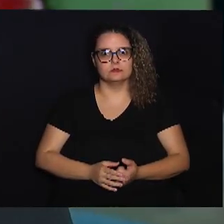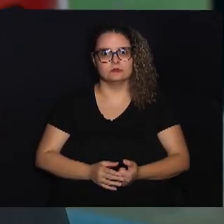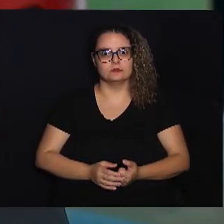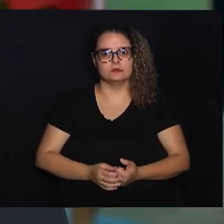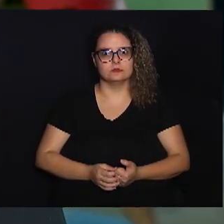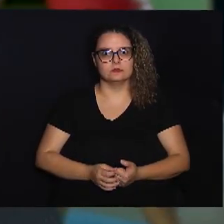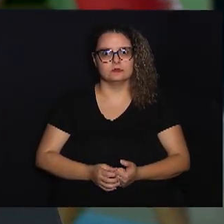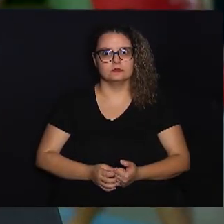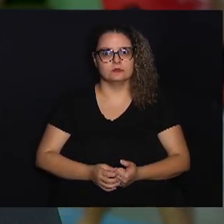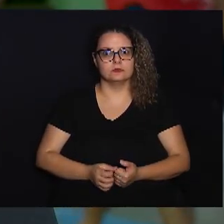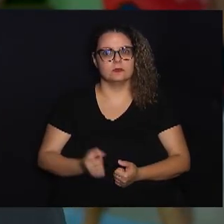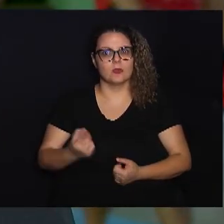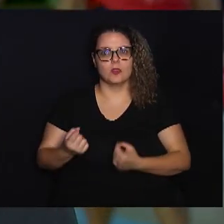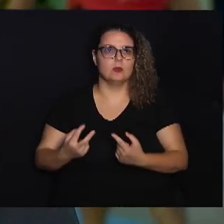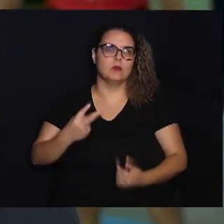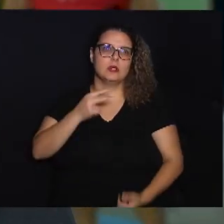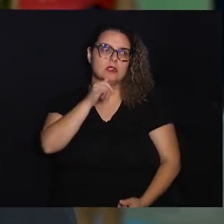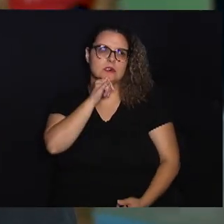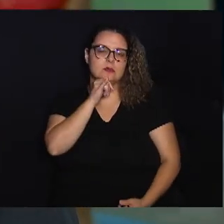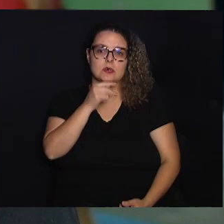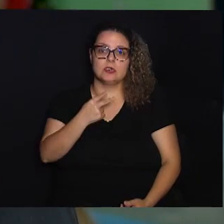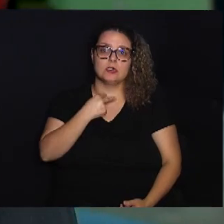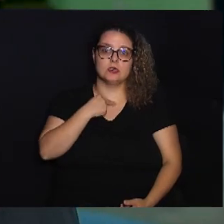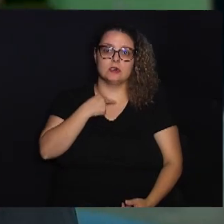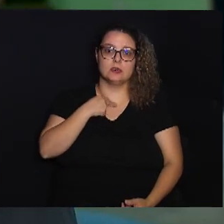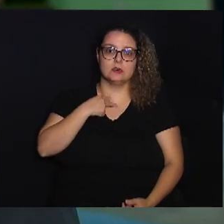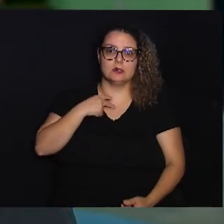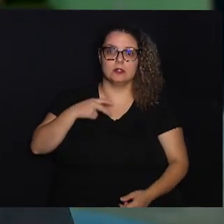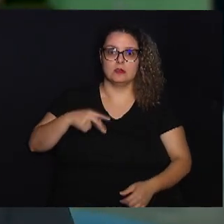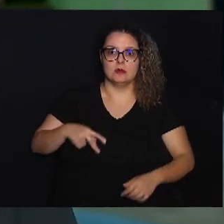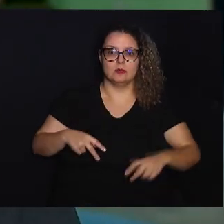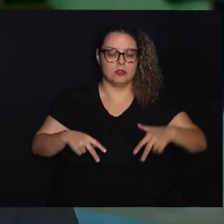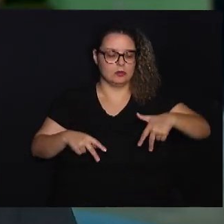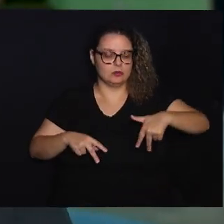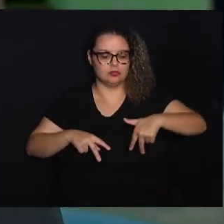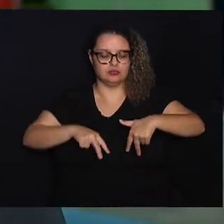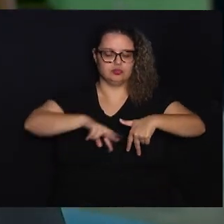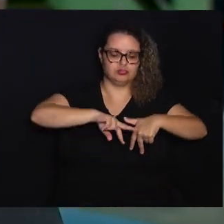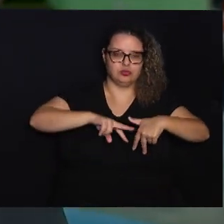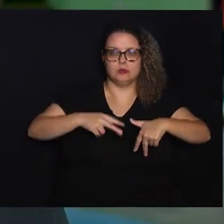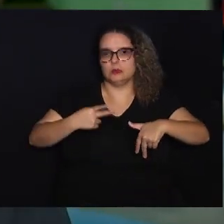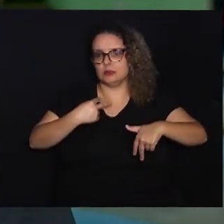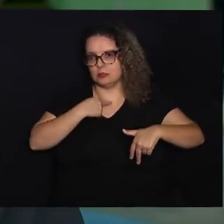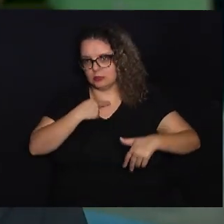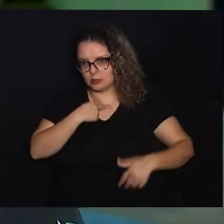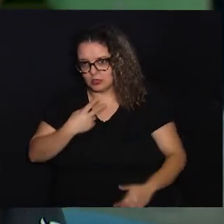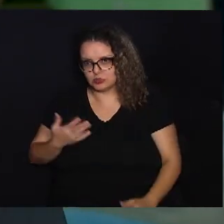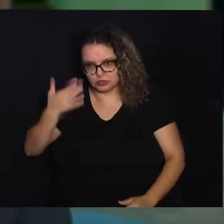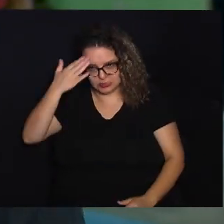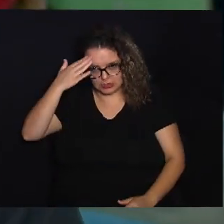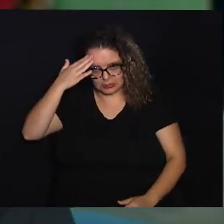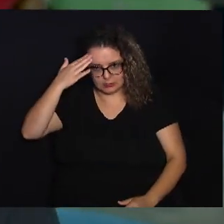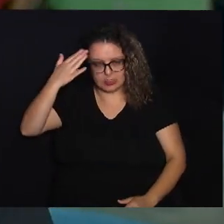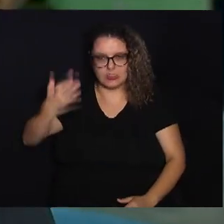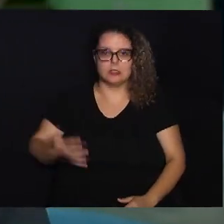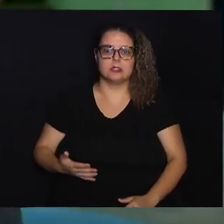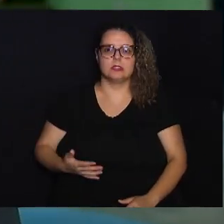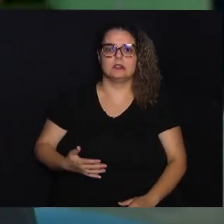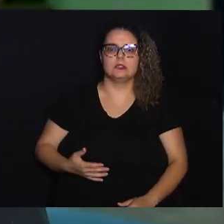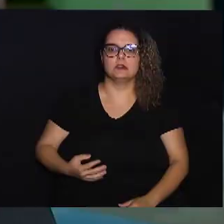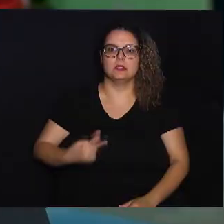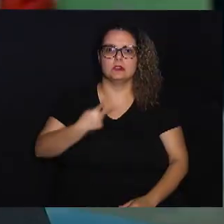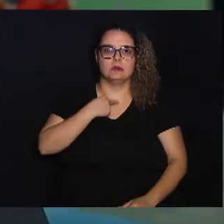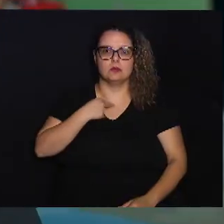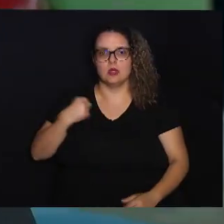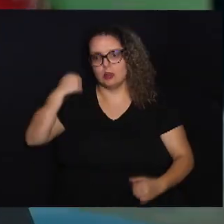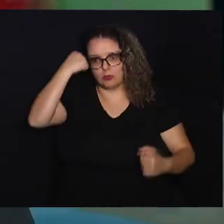Até a categoria juvenil você tem certos golpes, por exemplo, não pode chute na cabeça, tá? Essas coisas. Categoria infanto-juvenil não pode